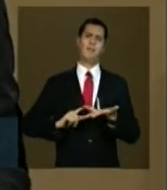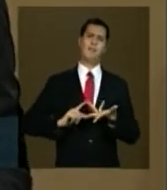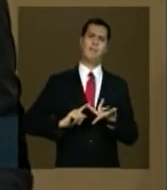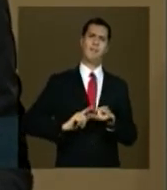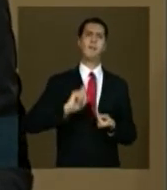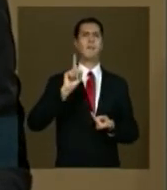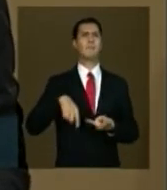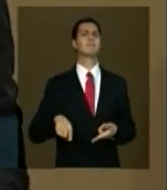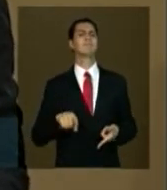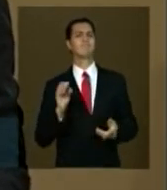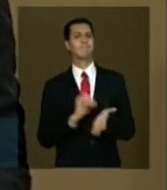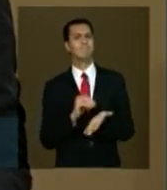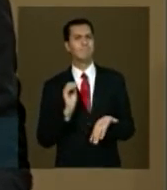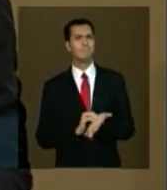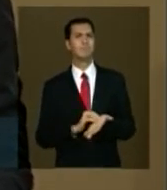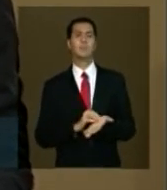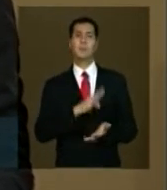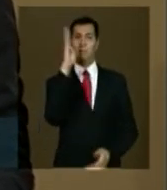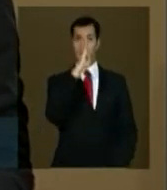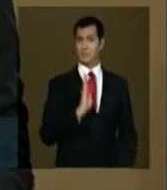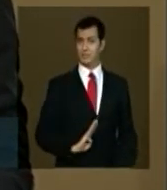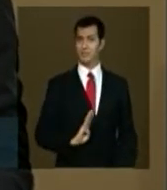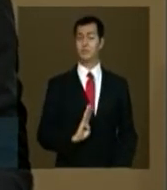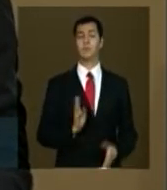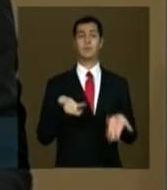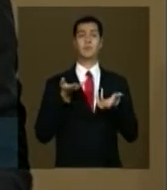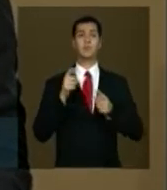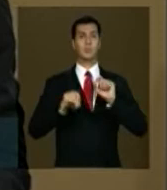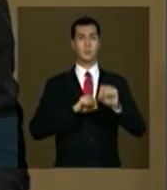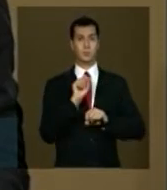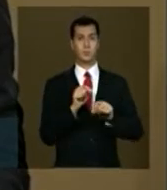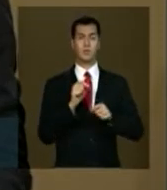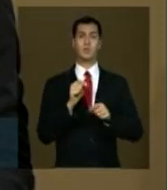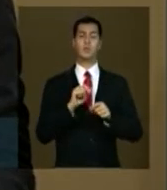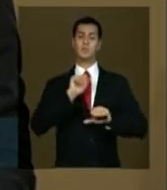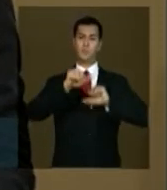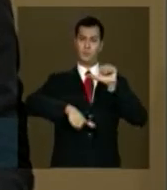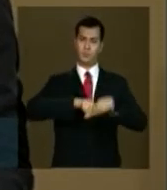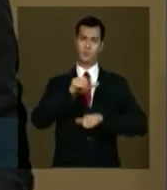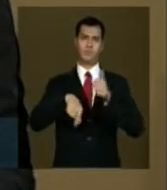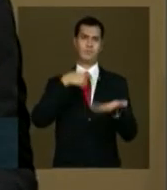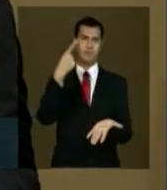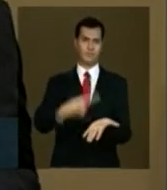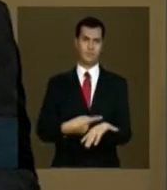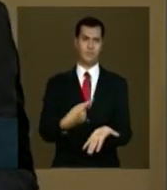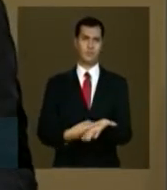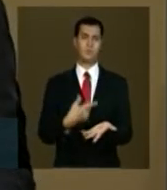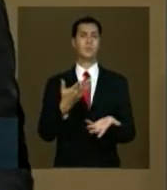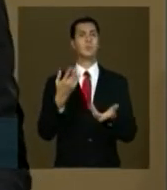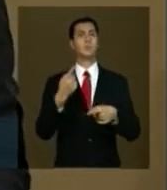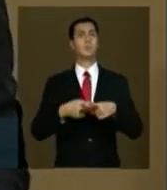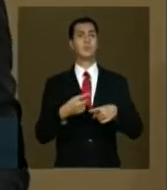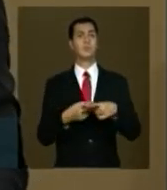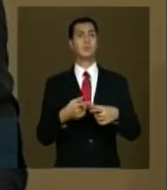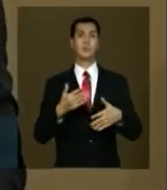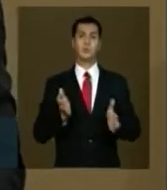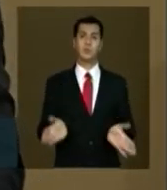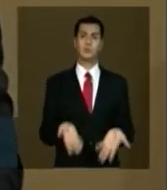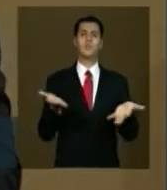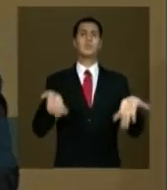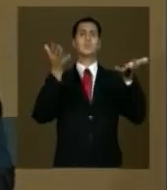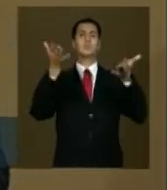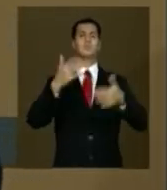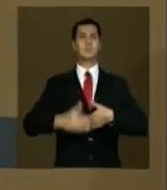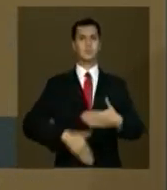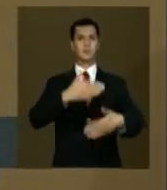mundial o Brasil defende a renovação do pacto político Inter Nacional em favor da promoção do desenvolvimento